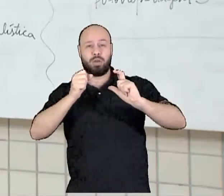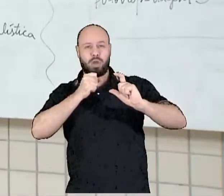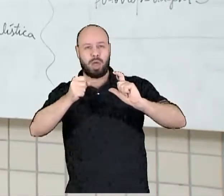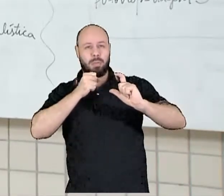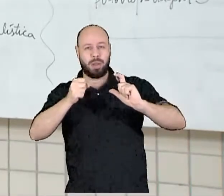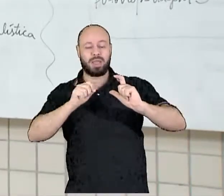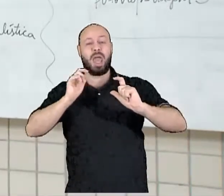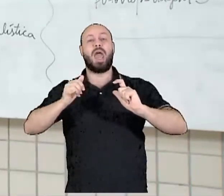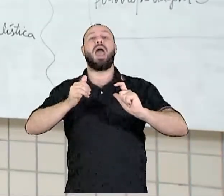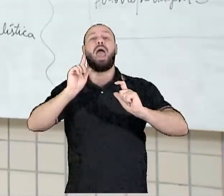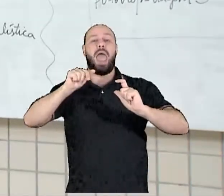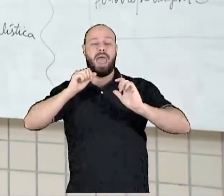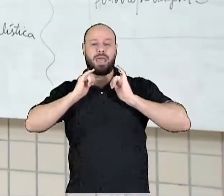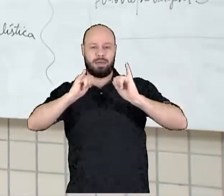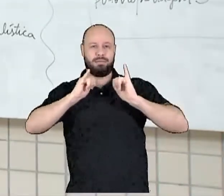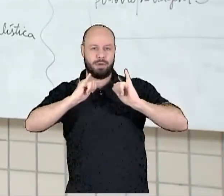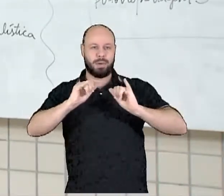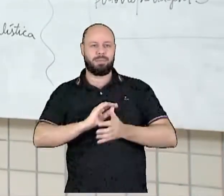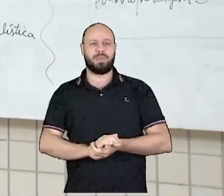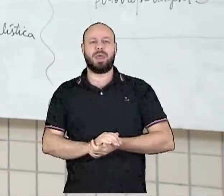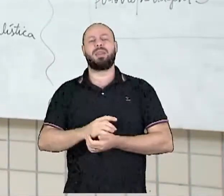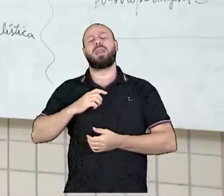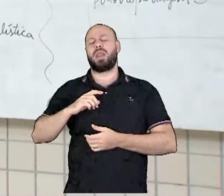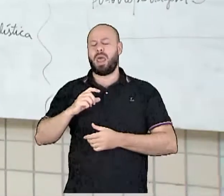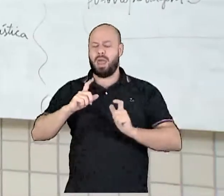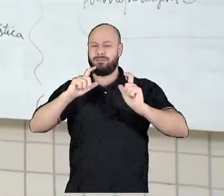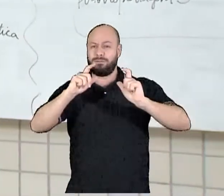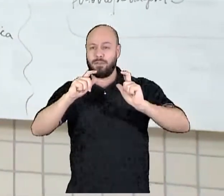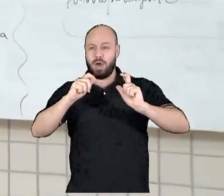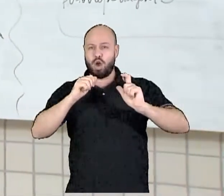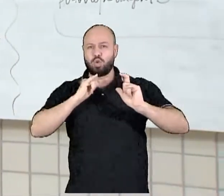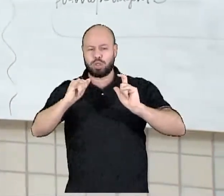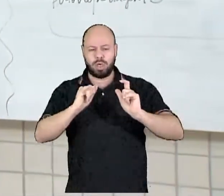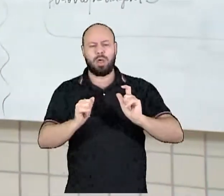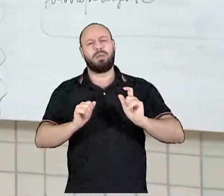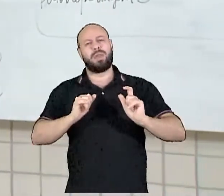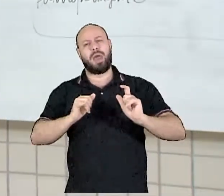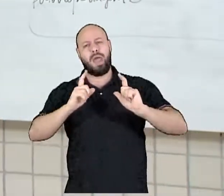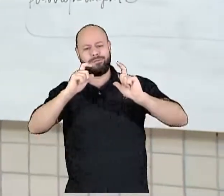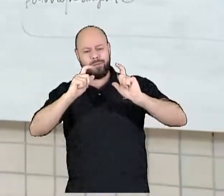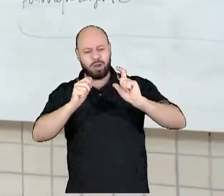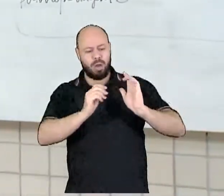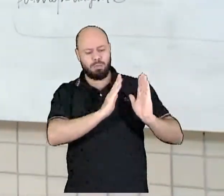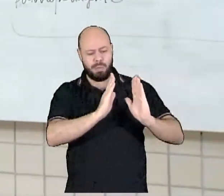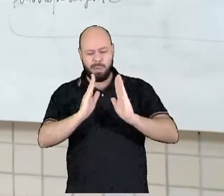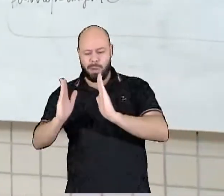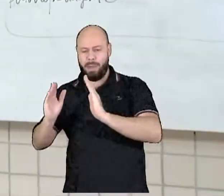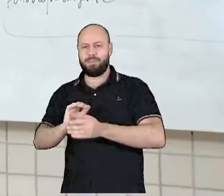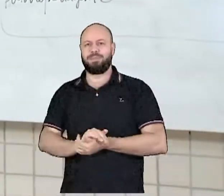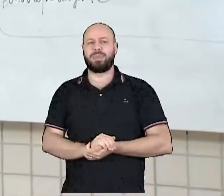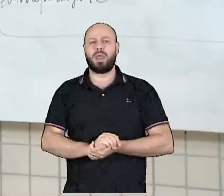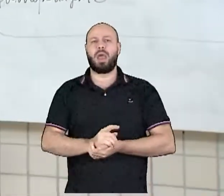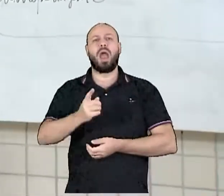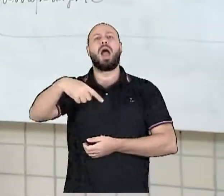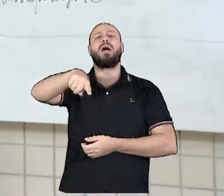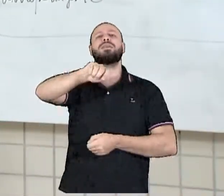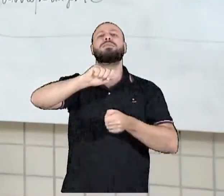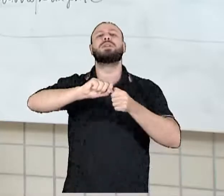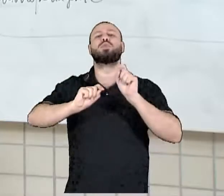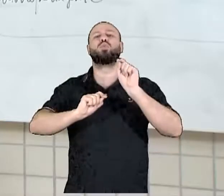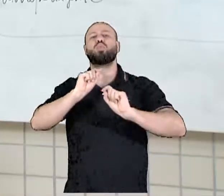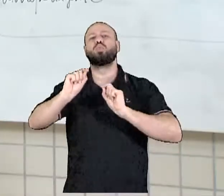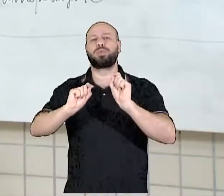É informar. Aí nós vimos a fotonotícia, que é uma fotossequência. E o que vocês vão fazer